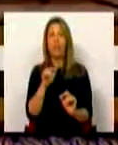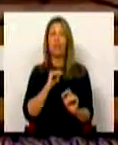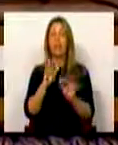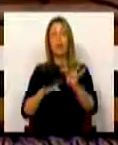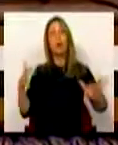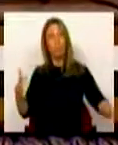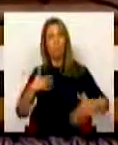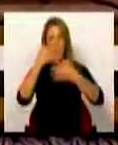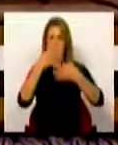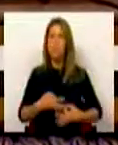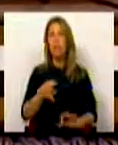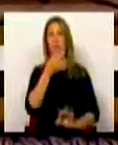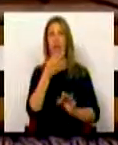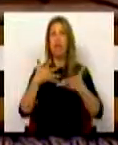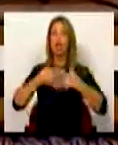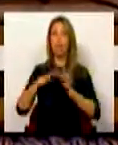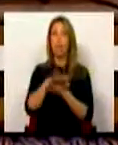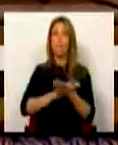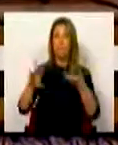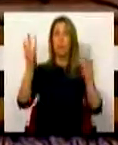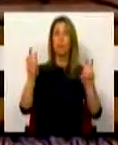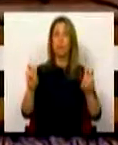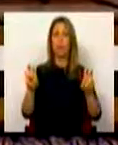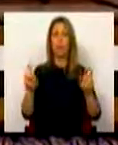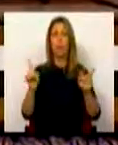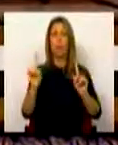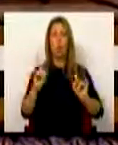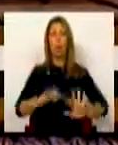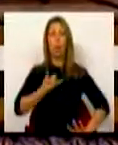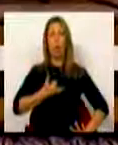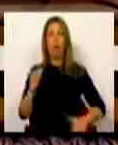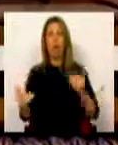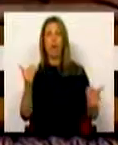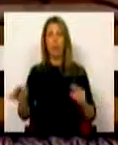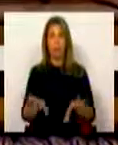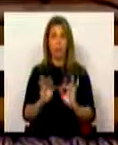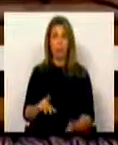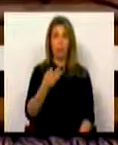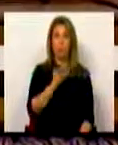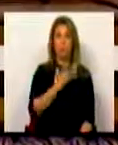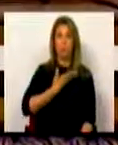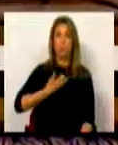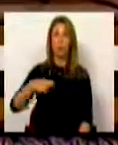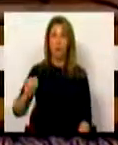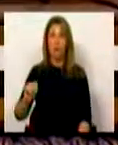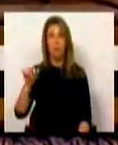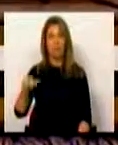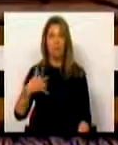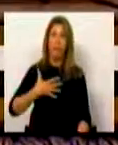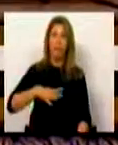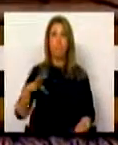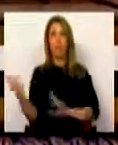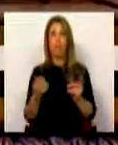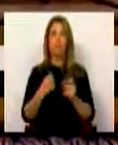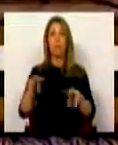debater as infraestruturas e para falar do tema, e não ao alarmismo com que CDS e PSD aqui que quiseram vir debater o